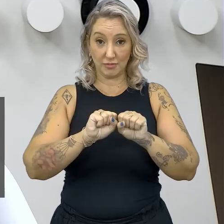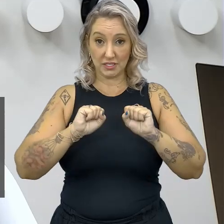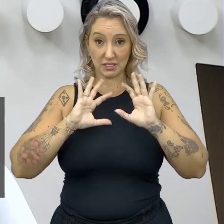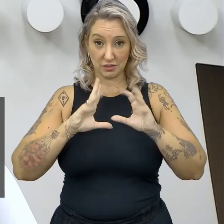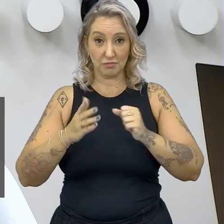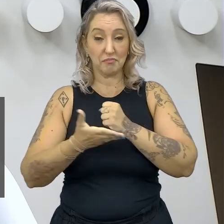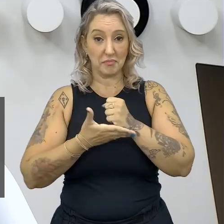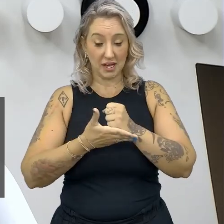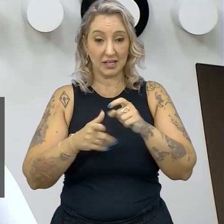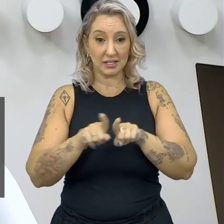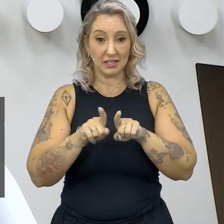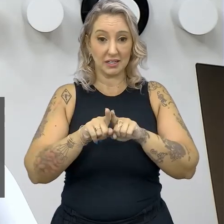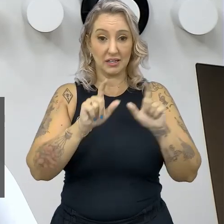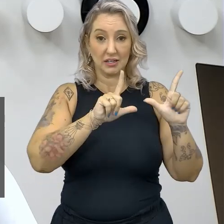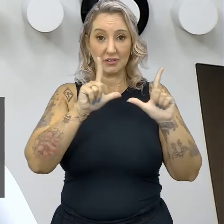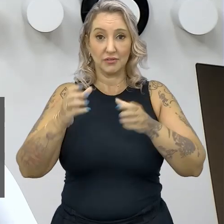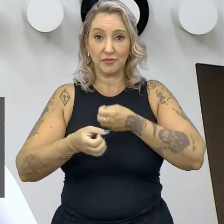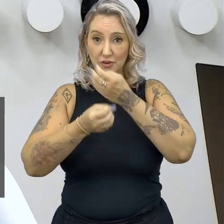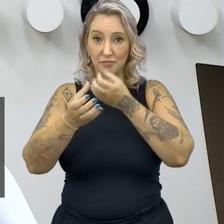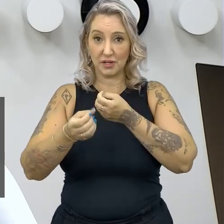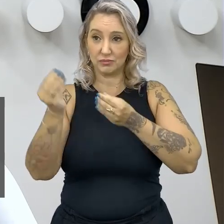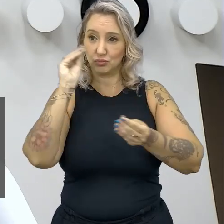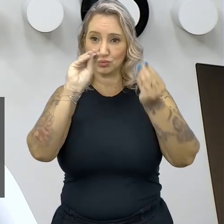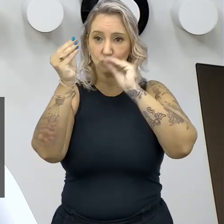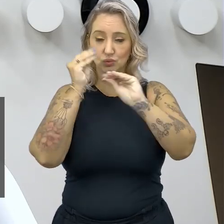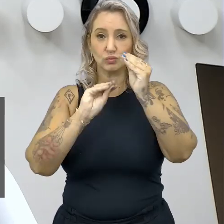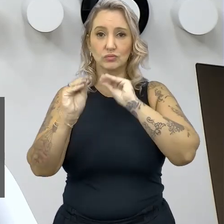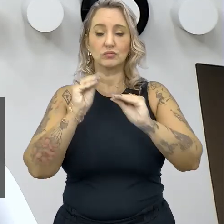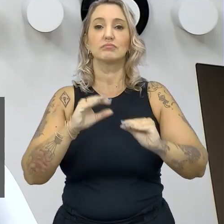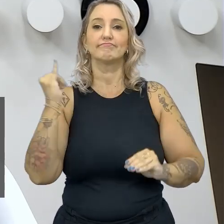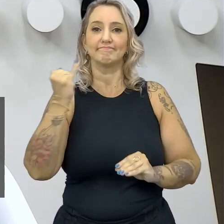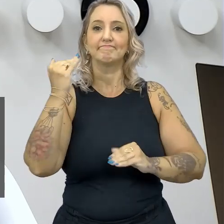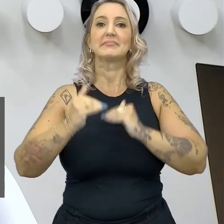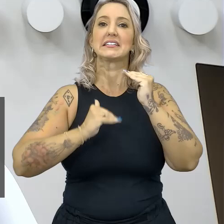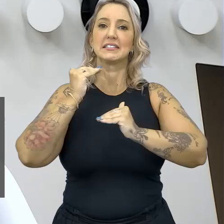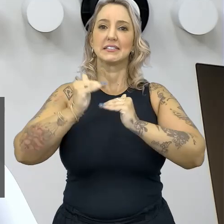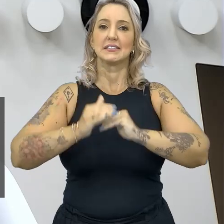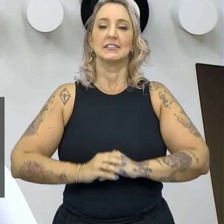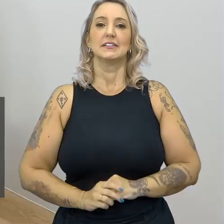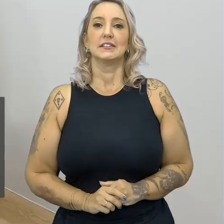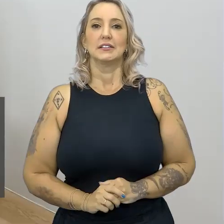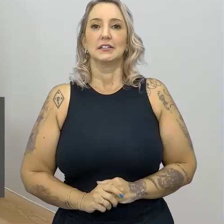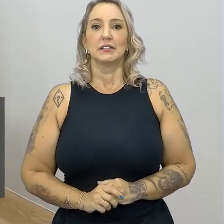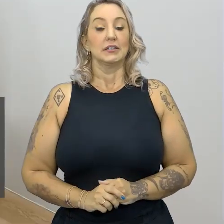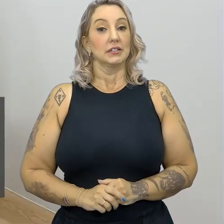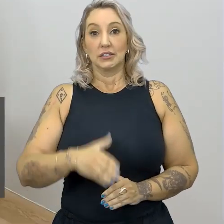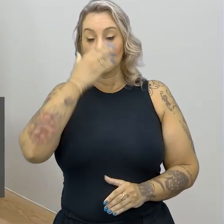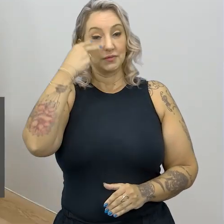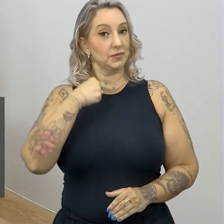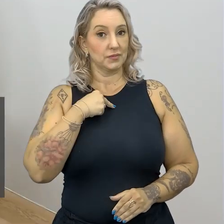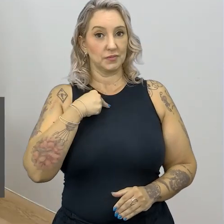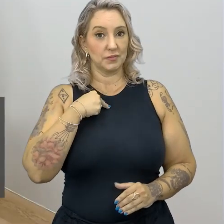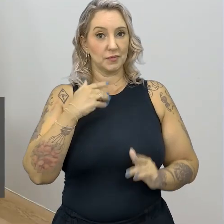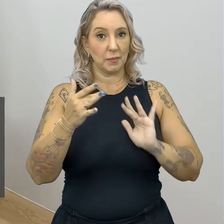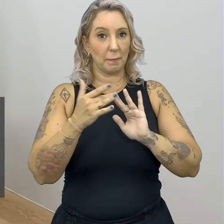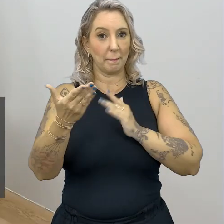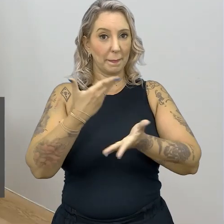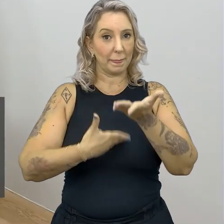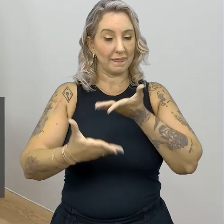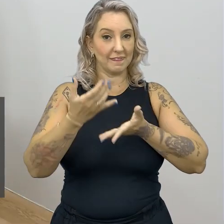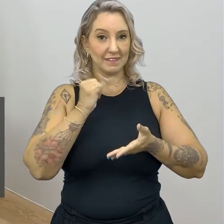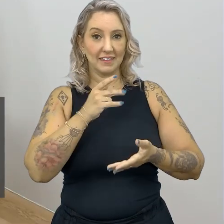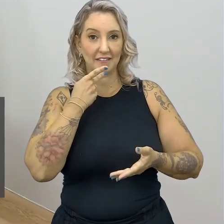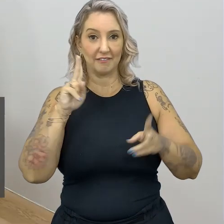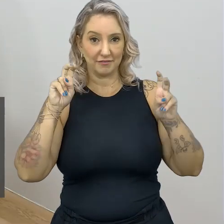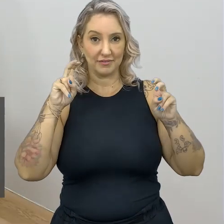quanto os itinerários formativos, né? Isso que é importante sempre estar desenvolvendo. Exatamente, a gente não pode esquecer dessa relação, porque se a gente